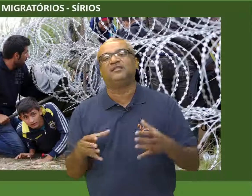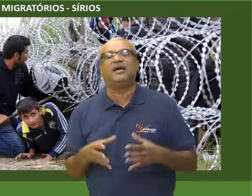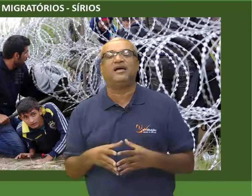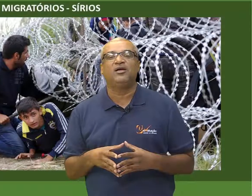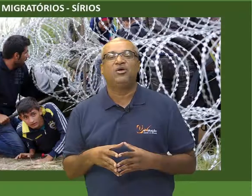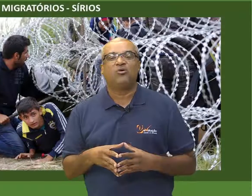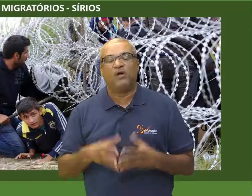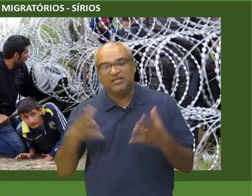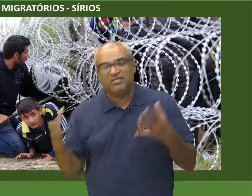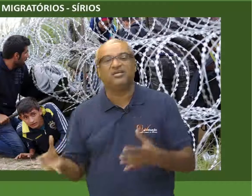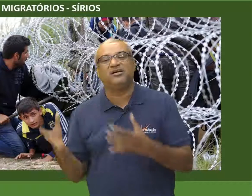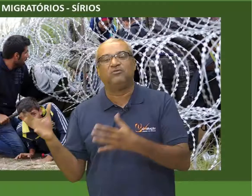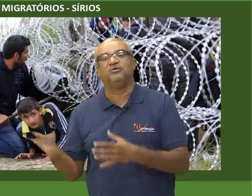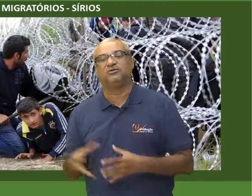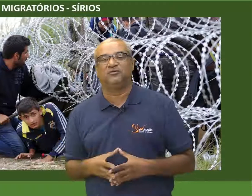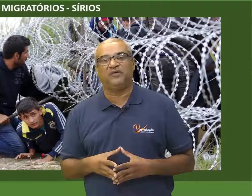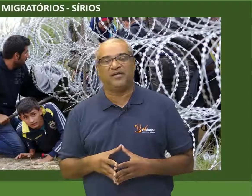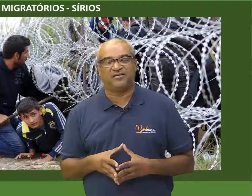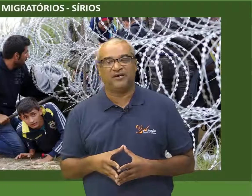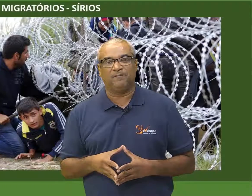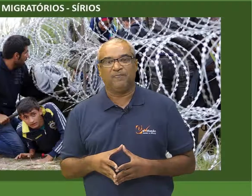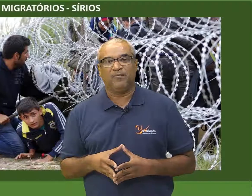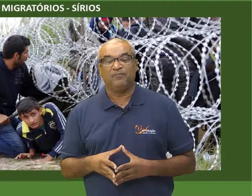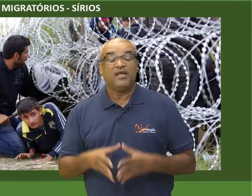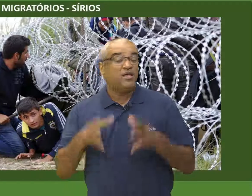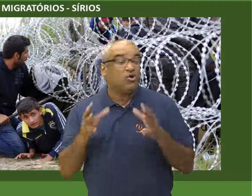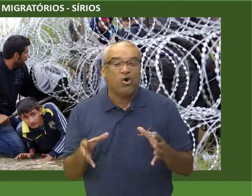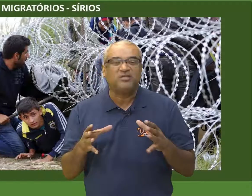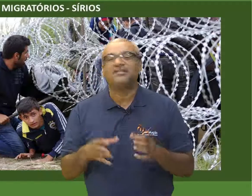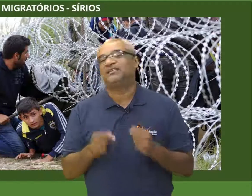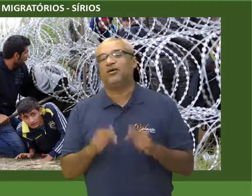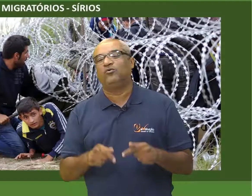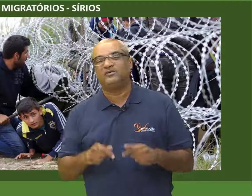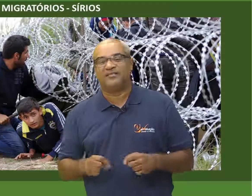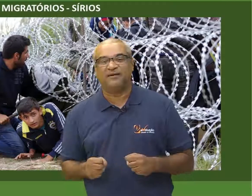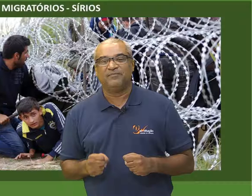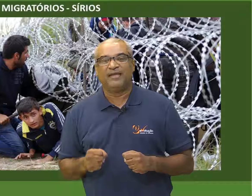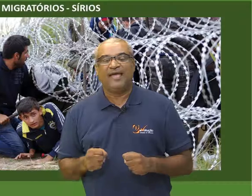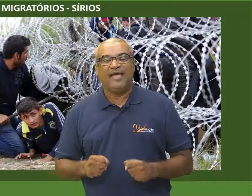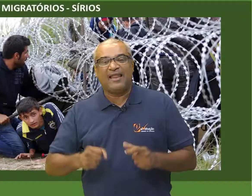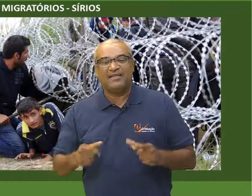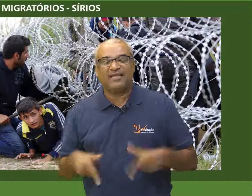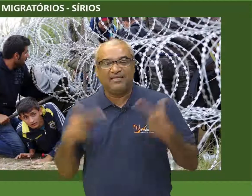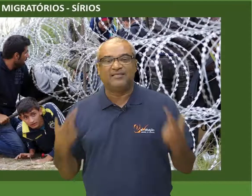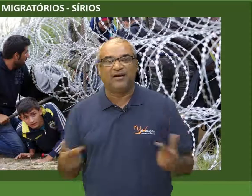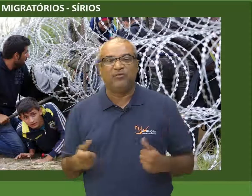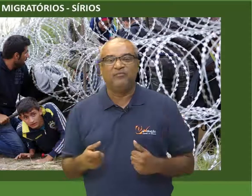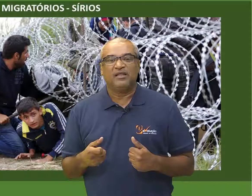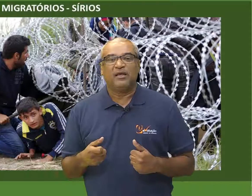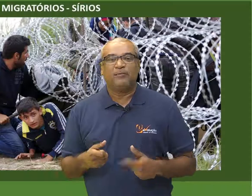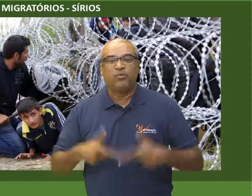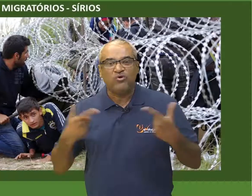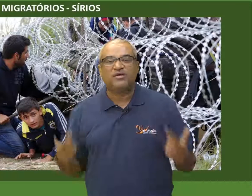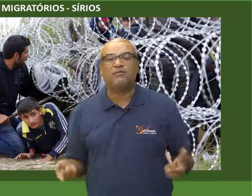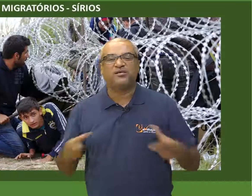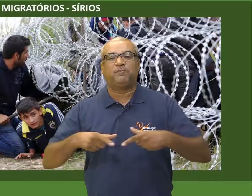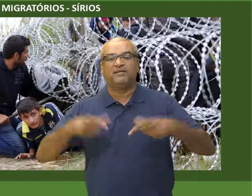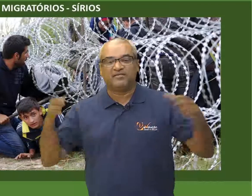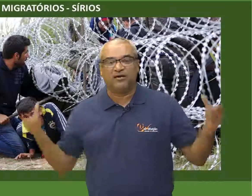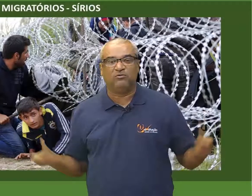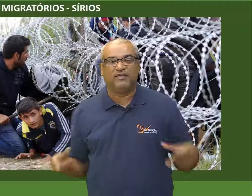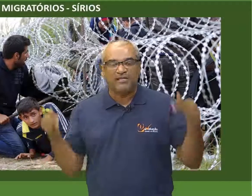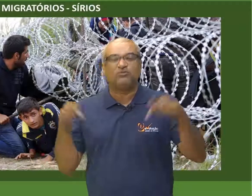e militar com a antiga União Soviética. E hoje essa Rússia, ela até então busca